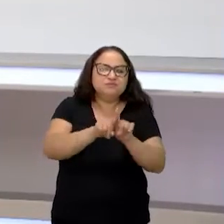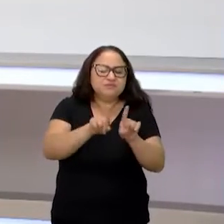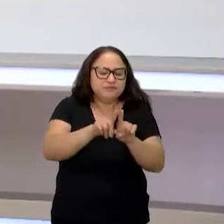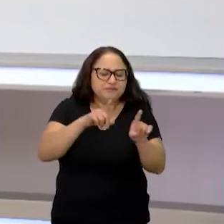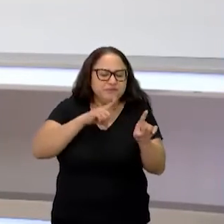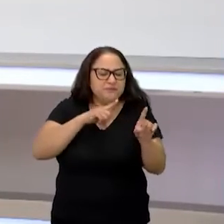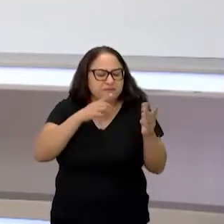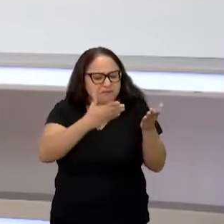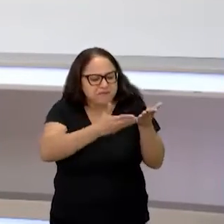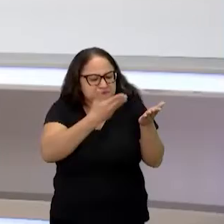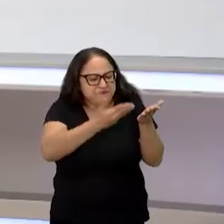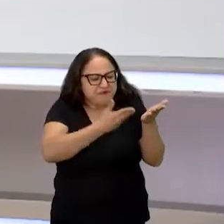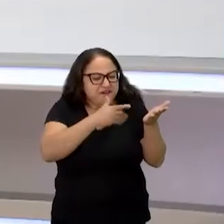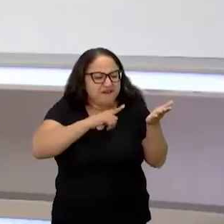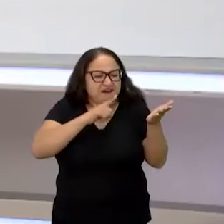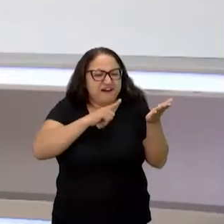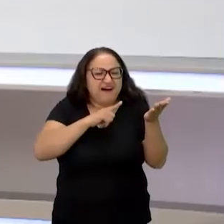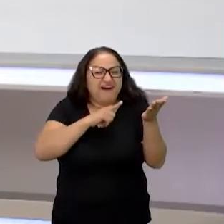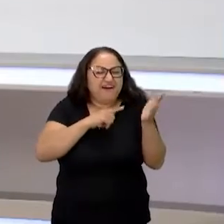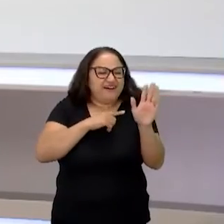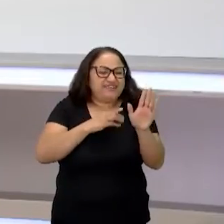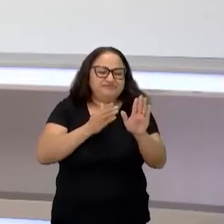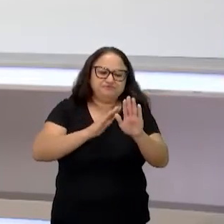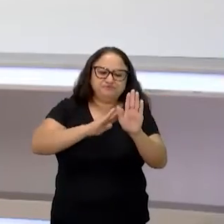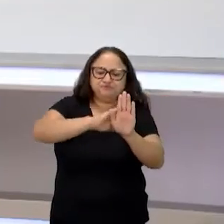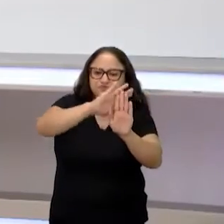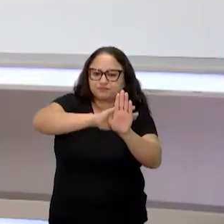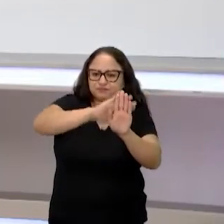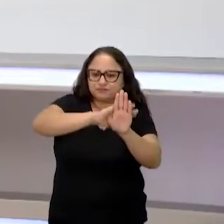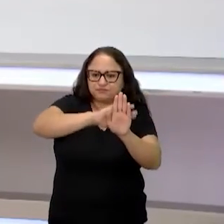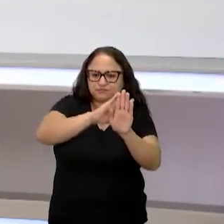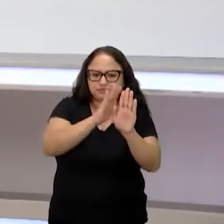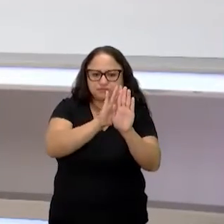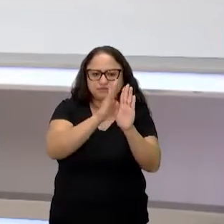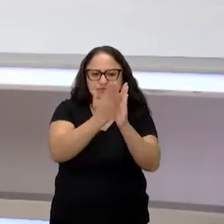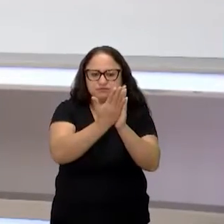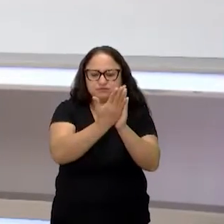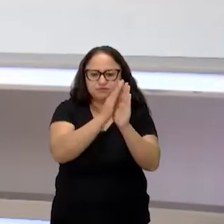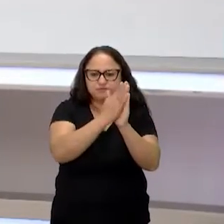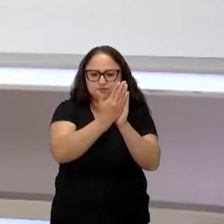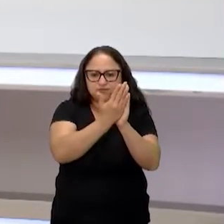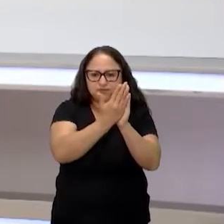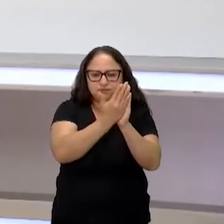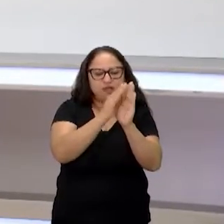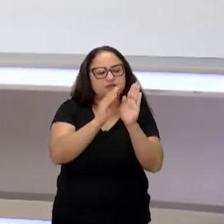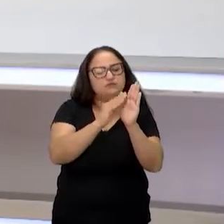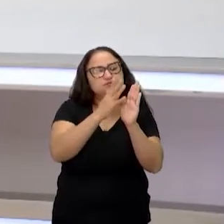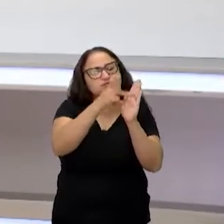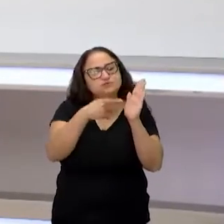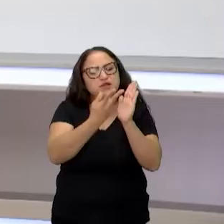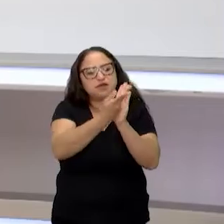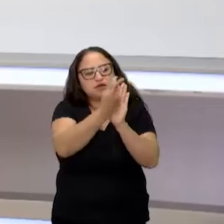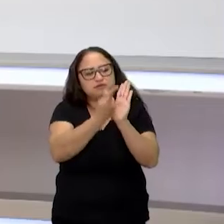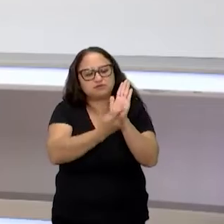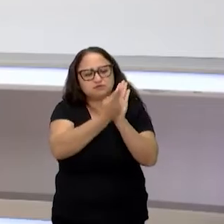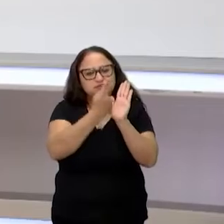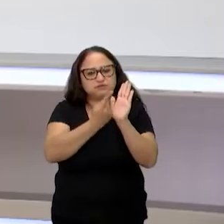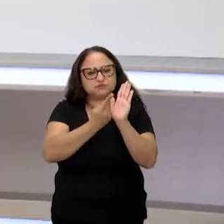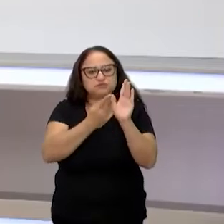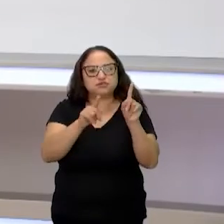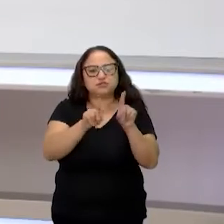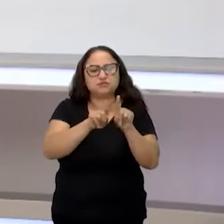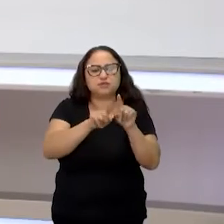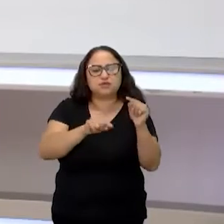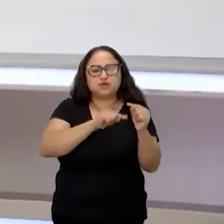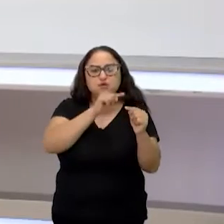do artista, geralmente ele customiza a capa, faz uma capa mais artística, mais bonita, e ele acaba colocando esse objeto